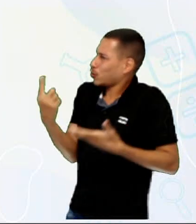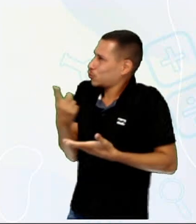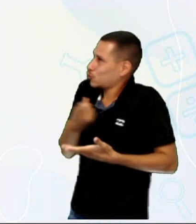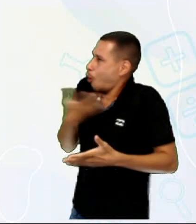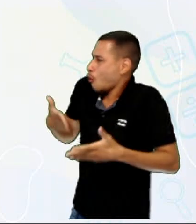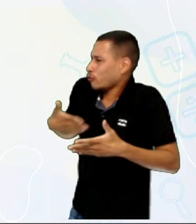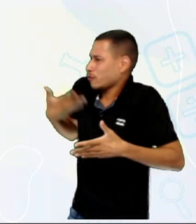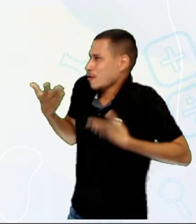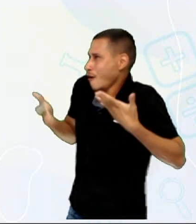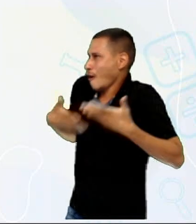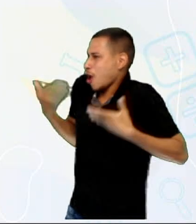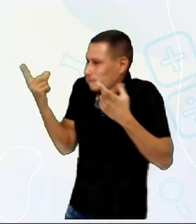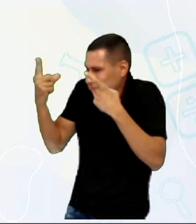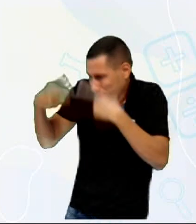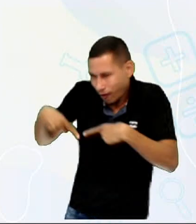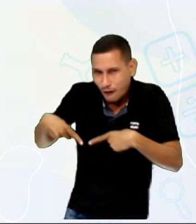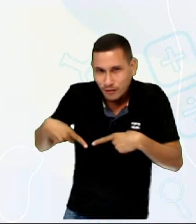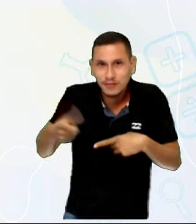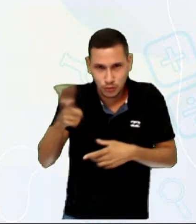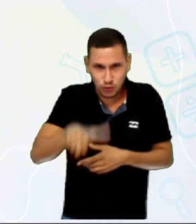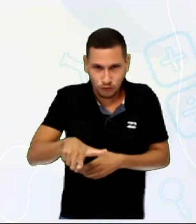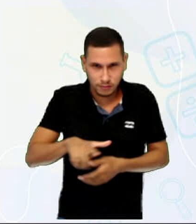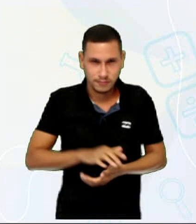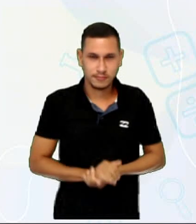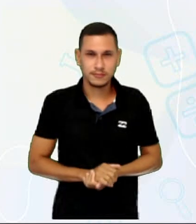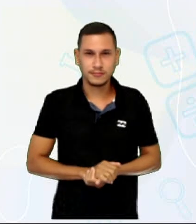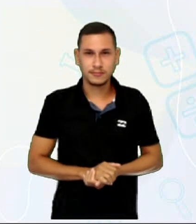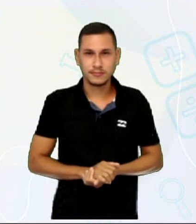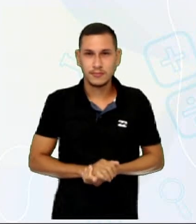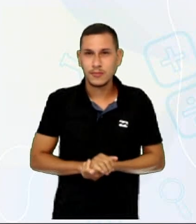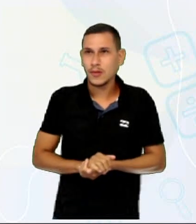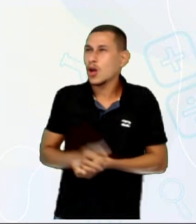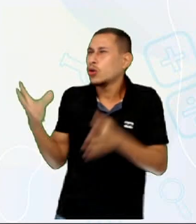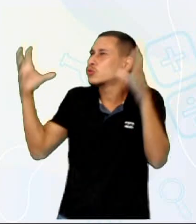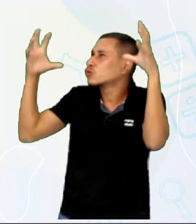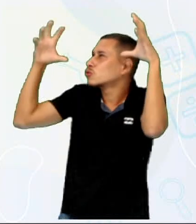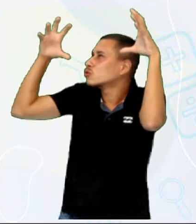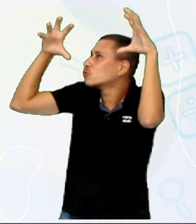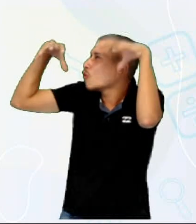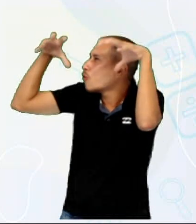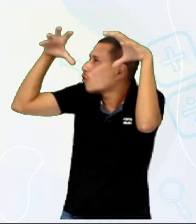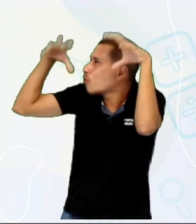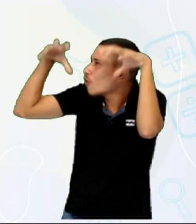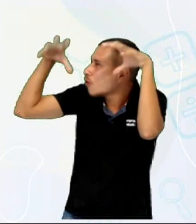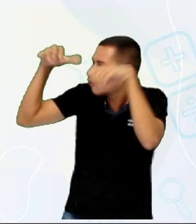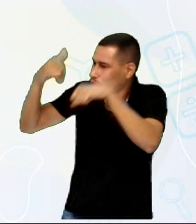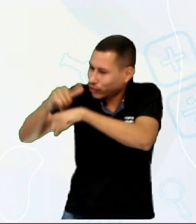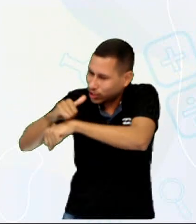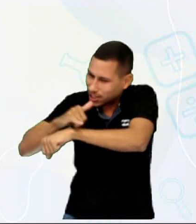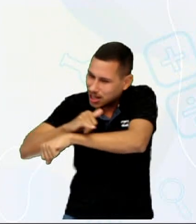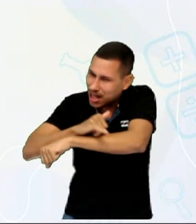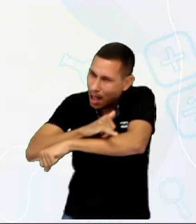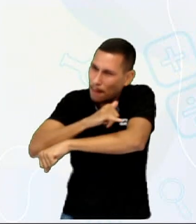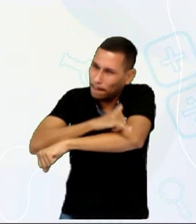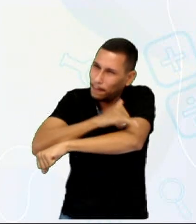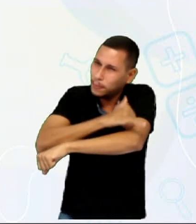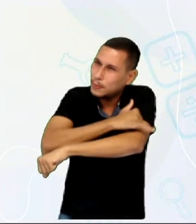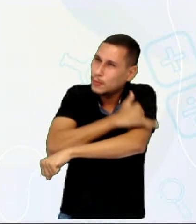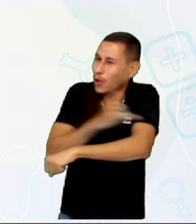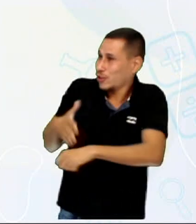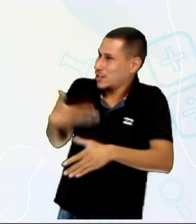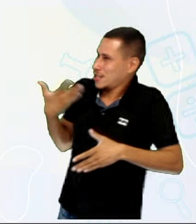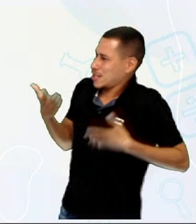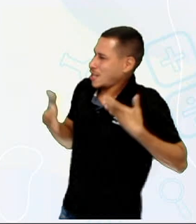com seu desafio. De novo. Quando a chuva cai e o sapo fica contente, que